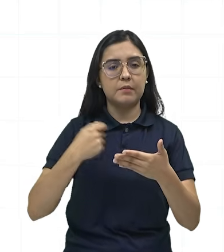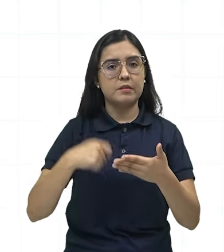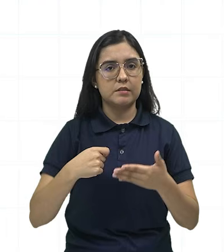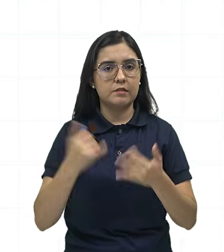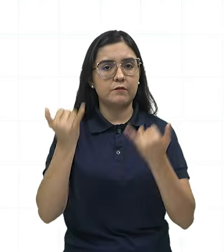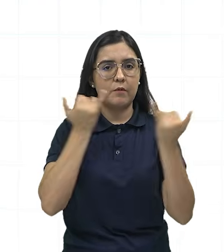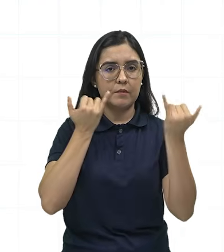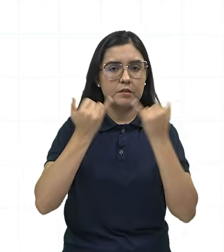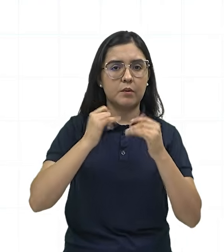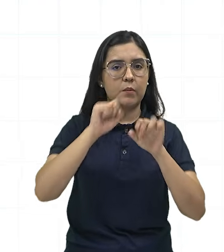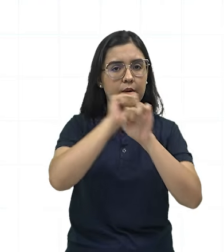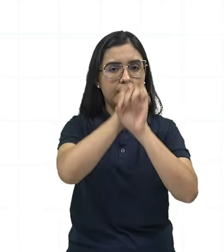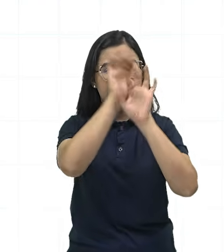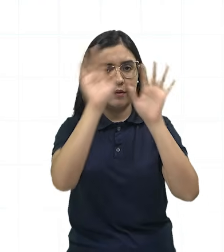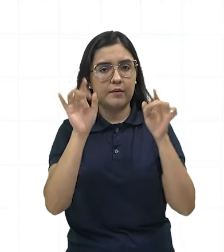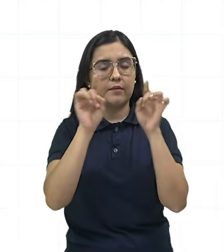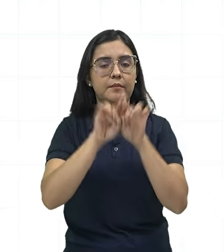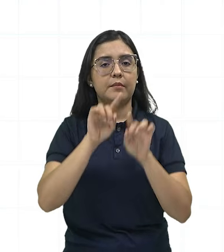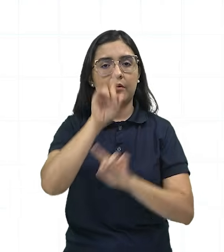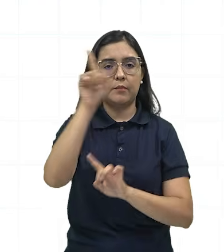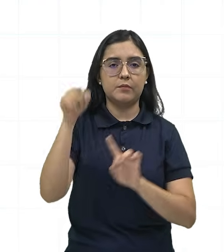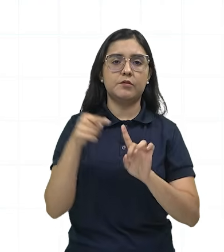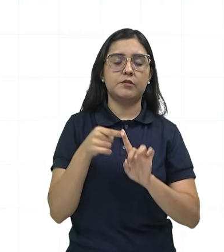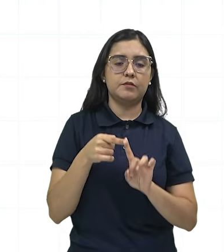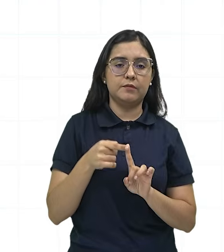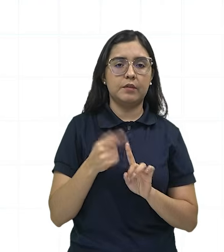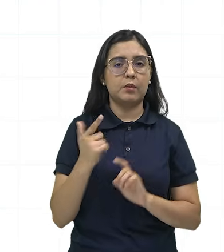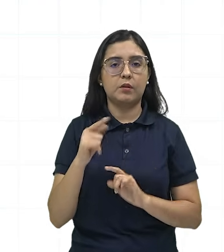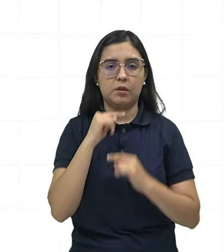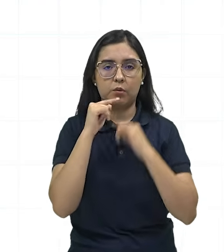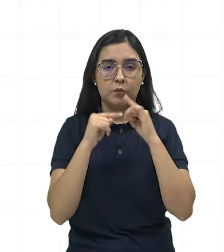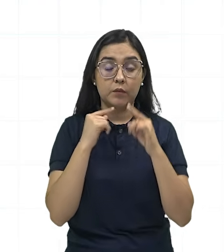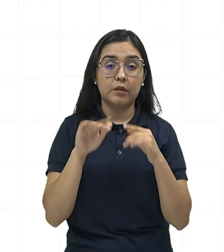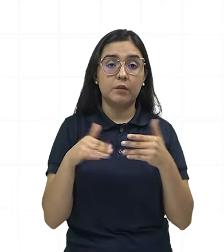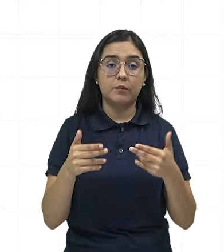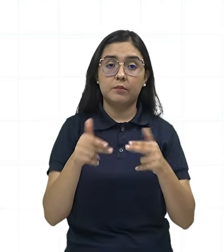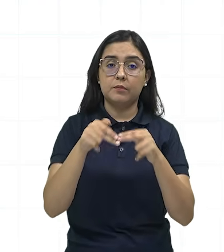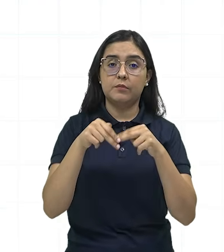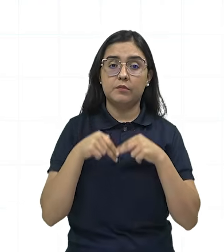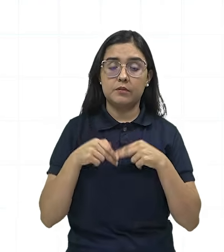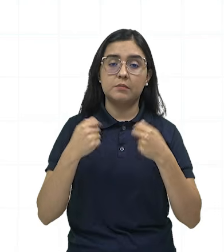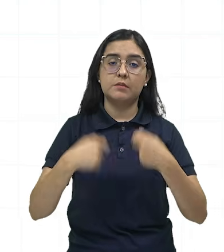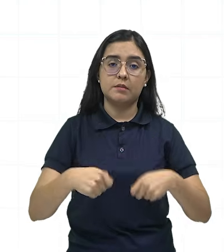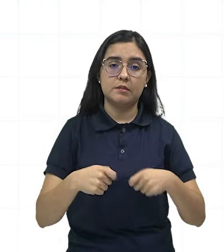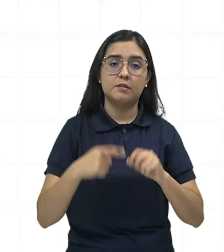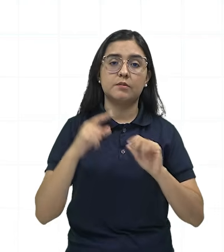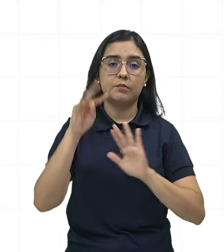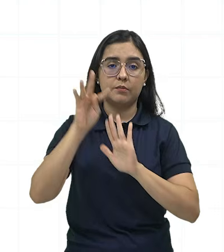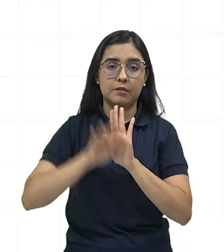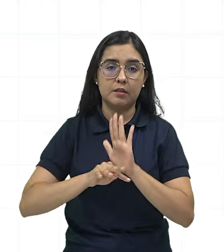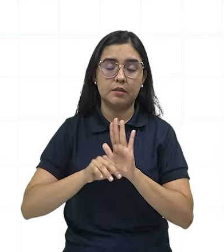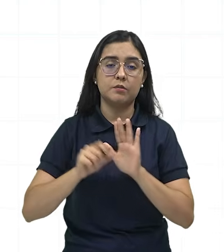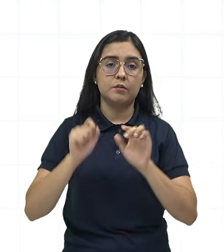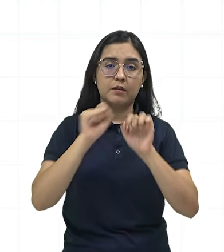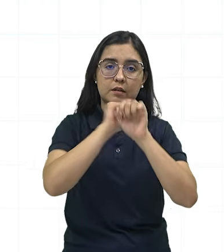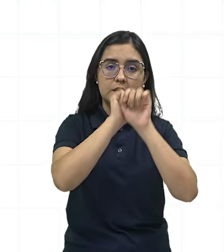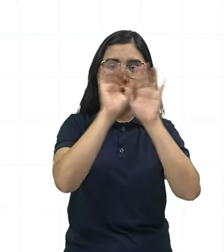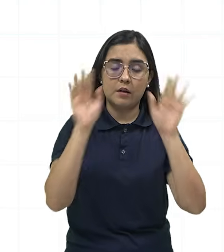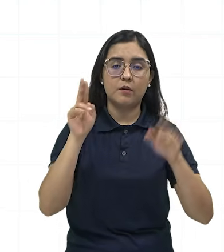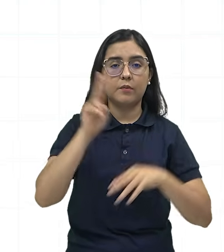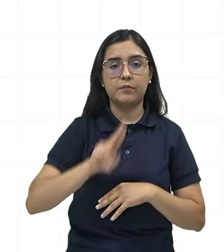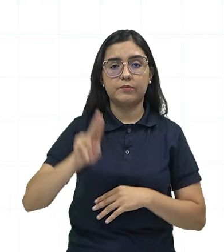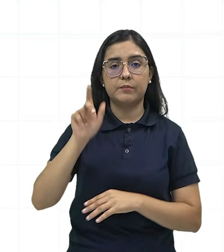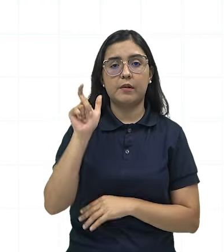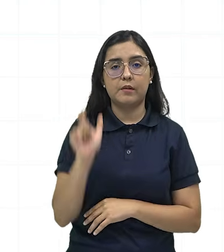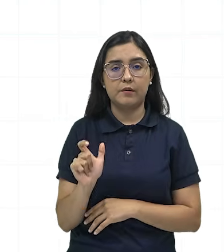clara, objetiva, que não tenha dúvidas. Por isso é importante ter a clareza, né, no uso das